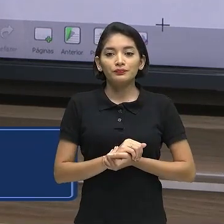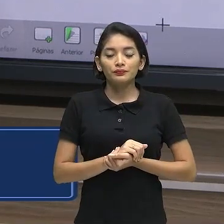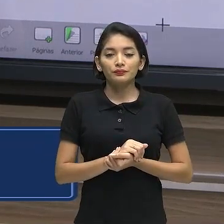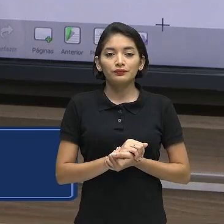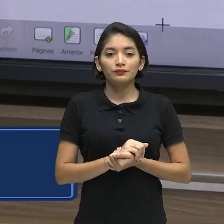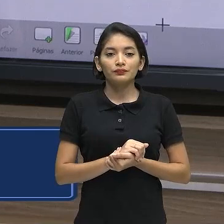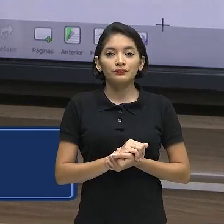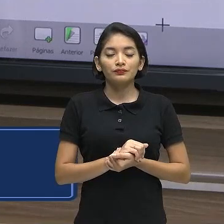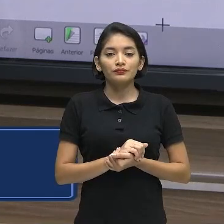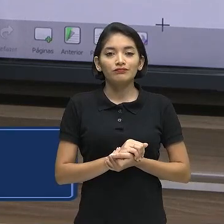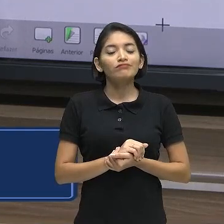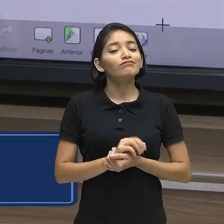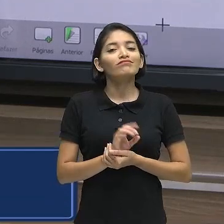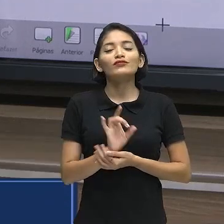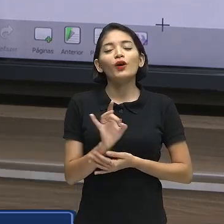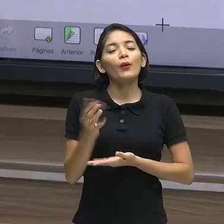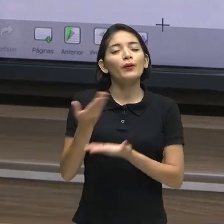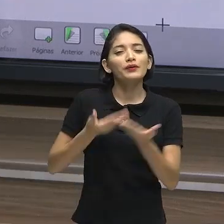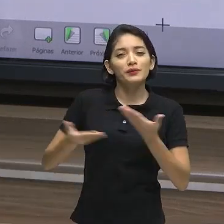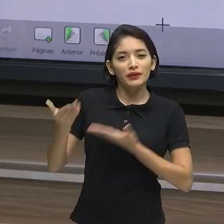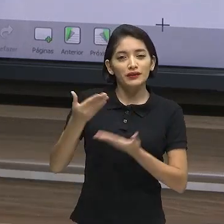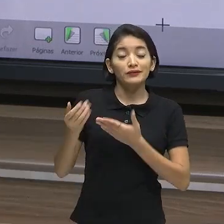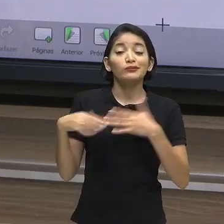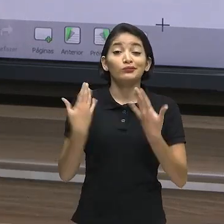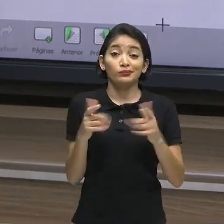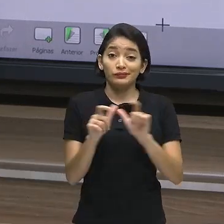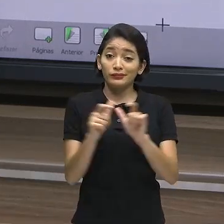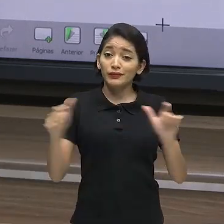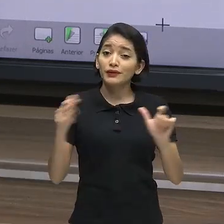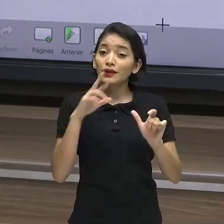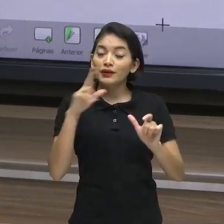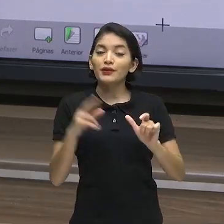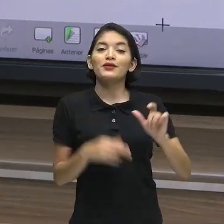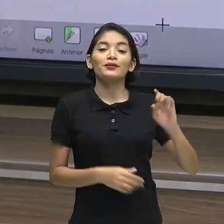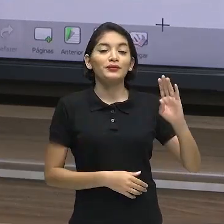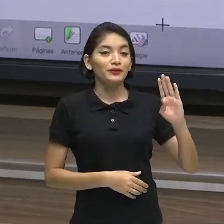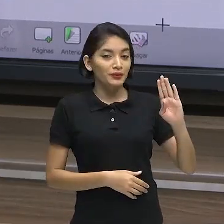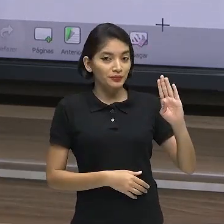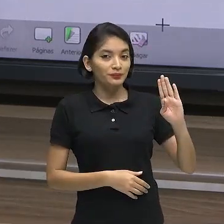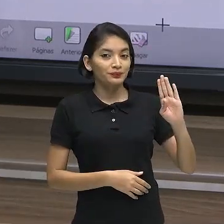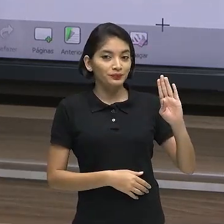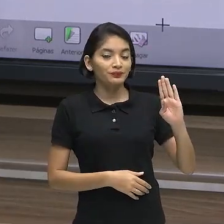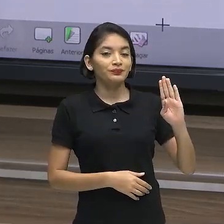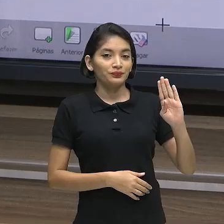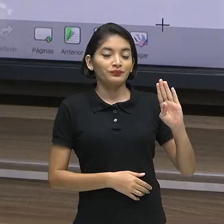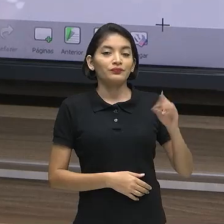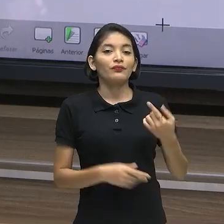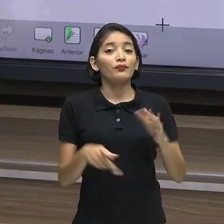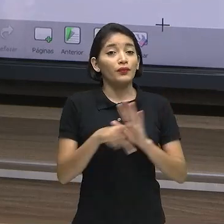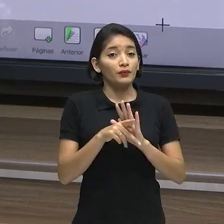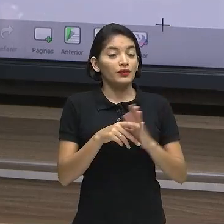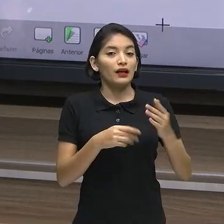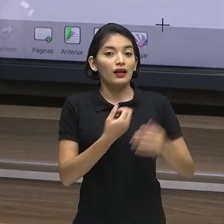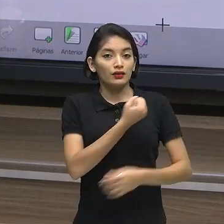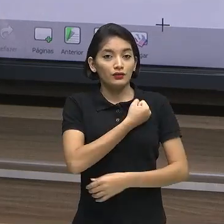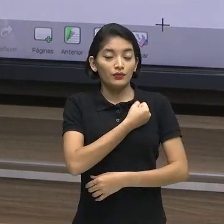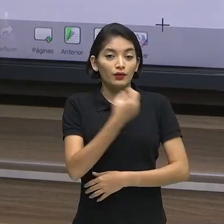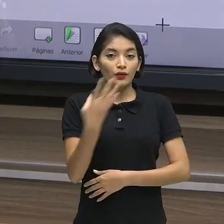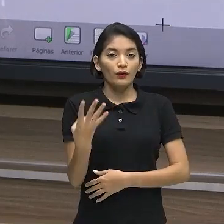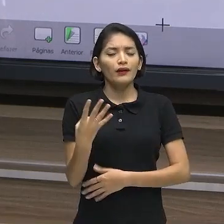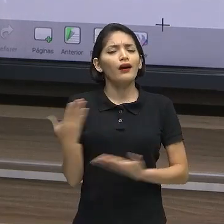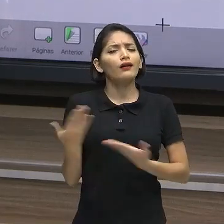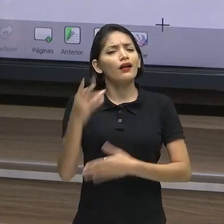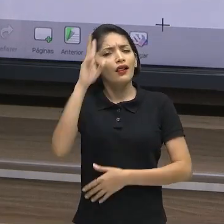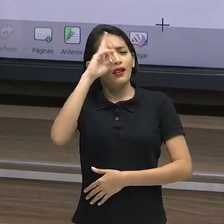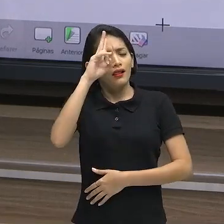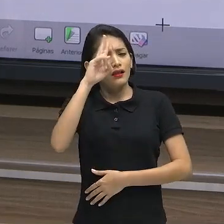Bom, temos essas participações, né? Então, a grande maioria marcou a alternativa B na questão 4, né? Então, a gente vai relembrar aí a nossa